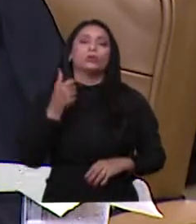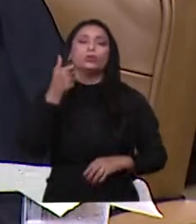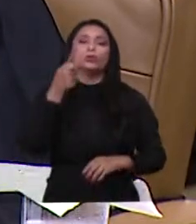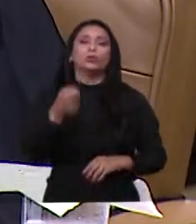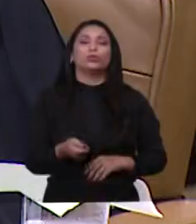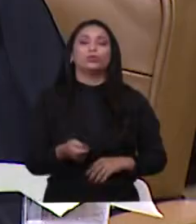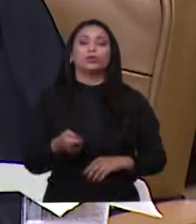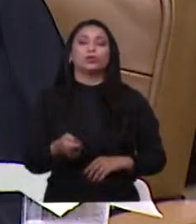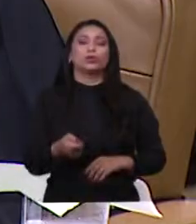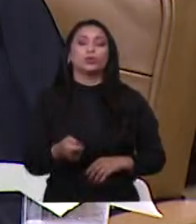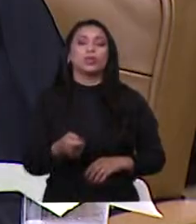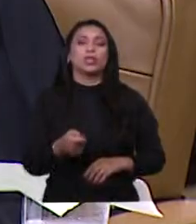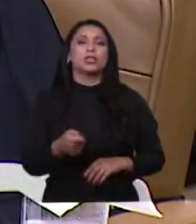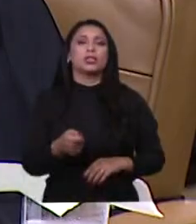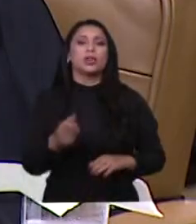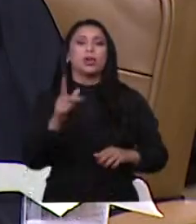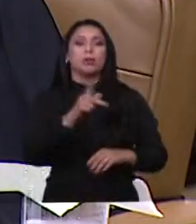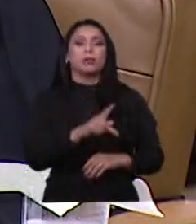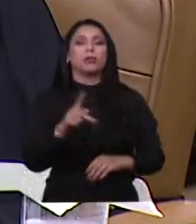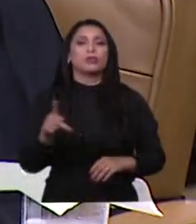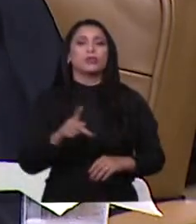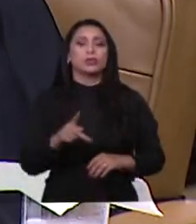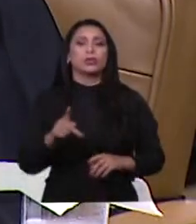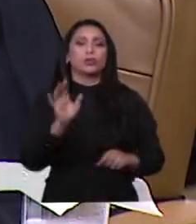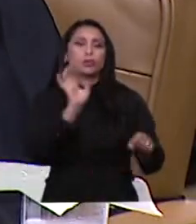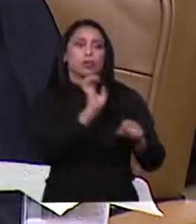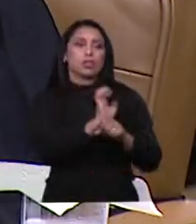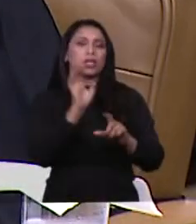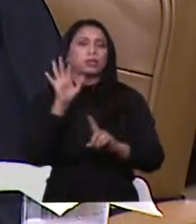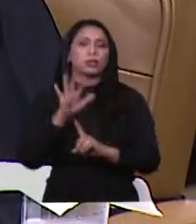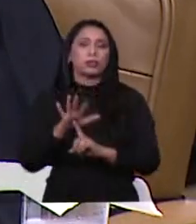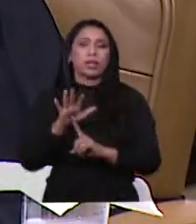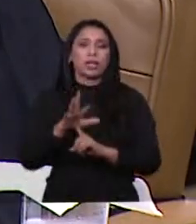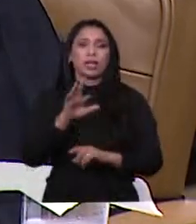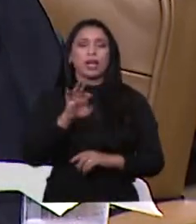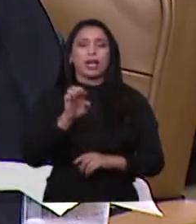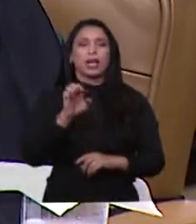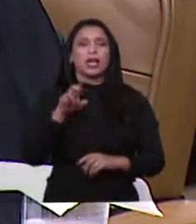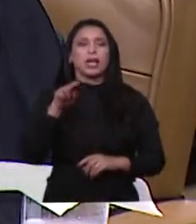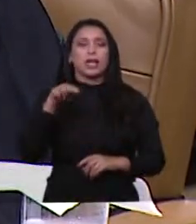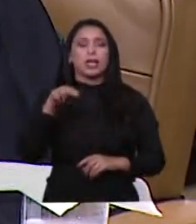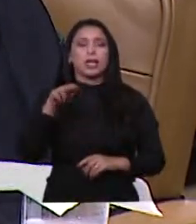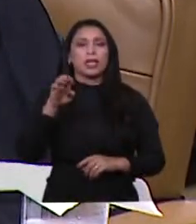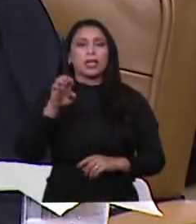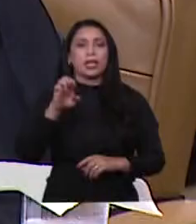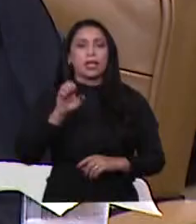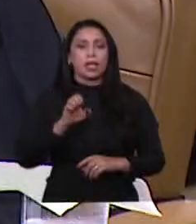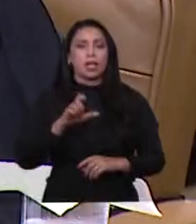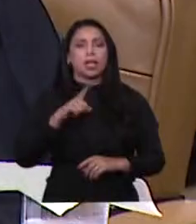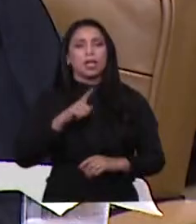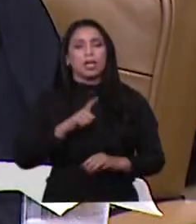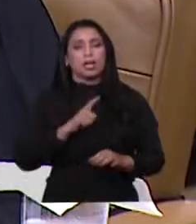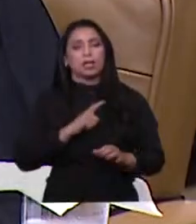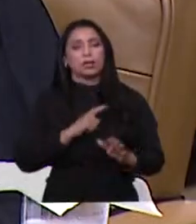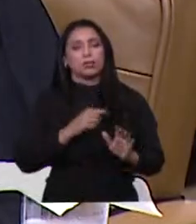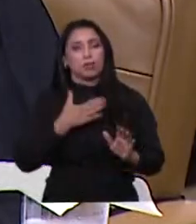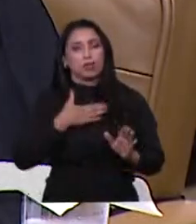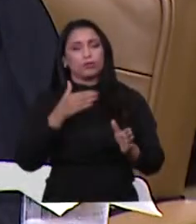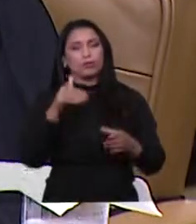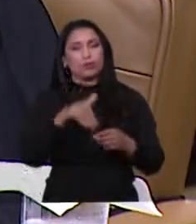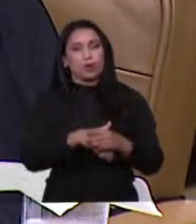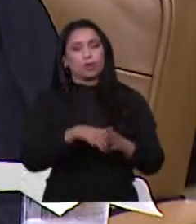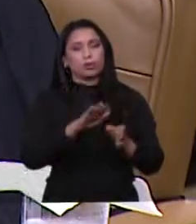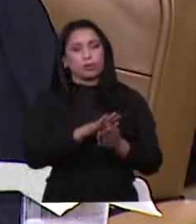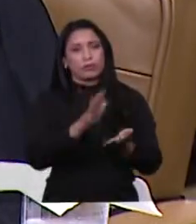titular da Faculdade de Direito da Universidade Federal do Paraná, René Dotti, sobre o tema, e cito na declaração de voto que